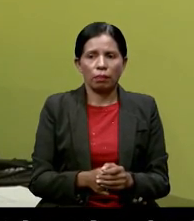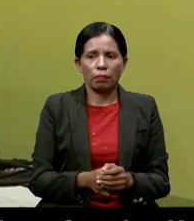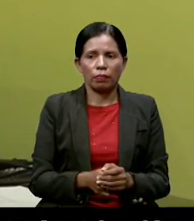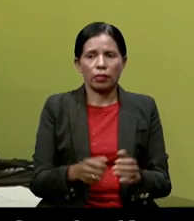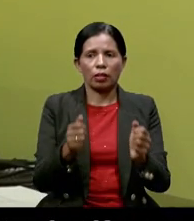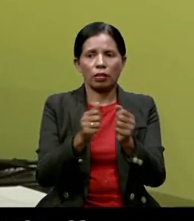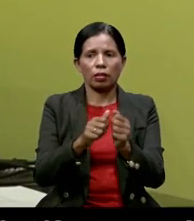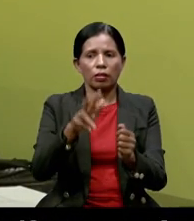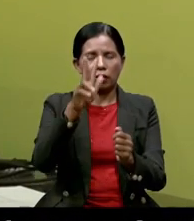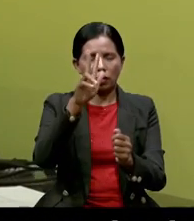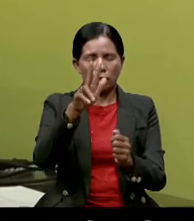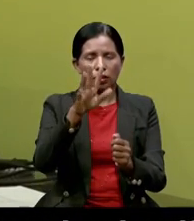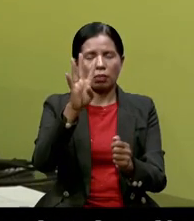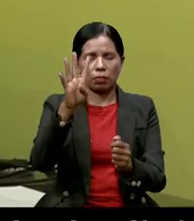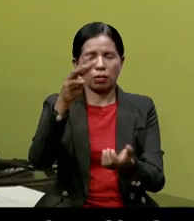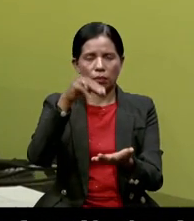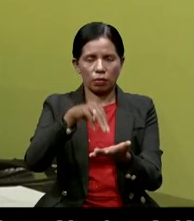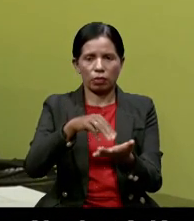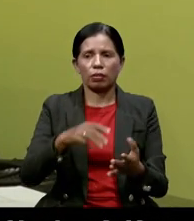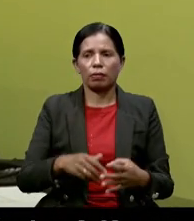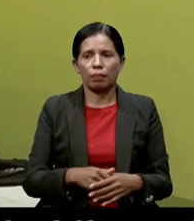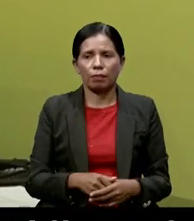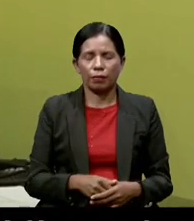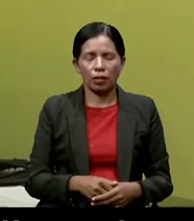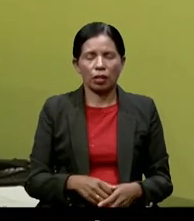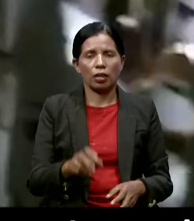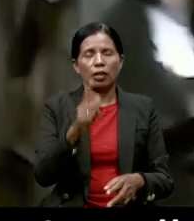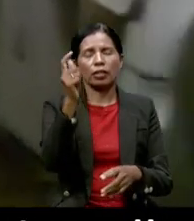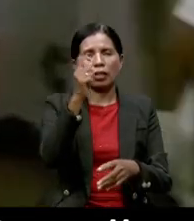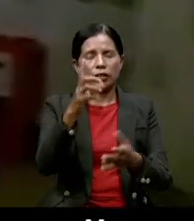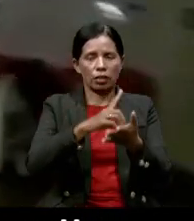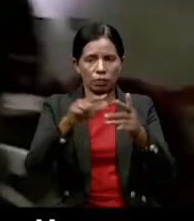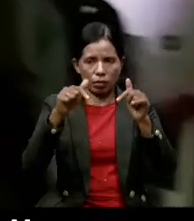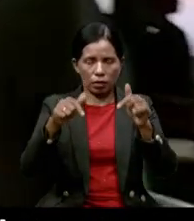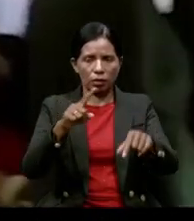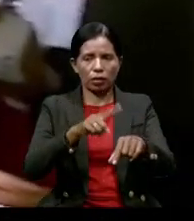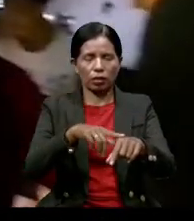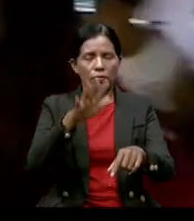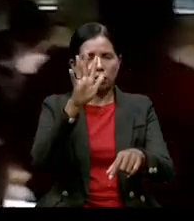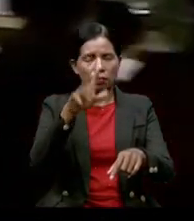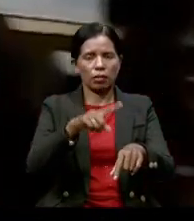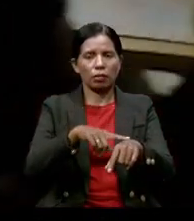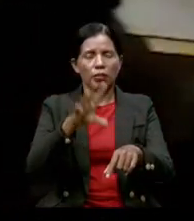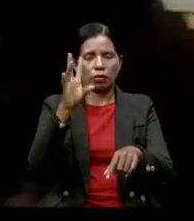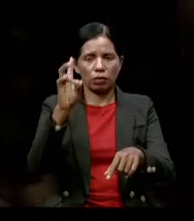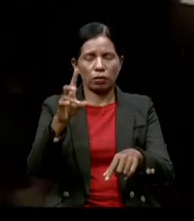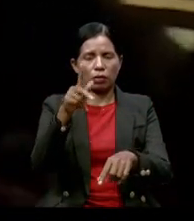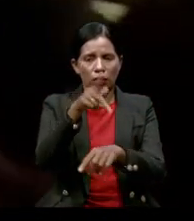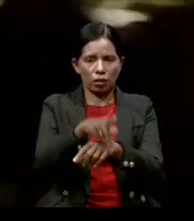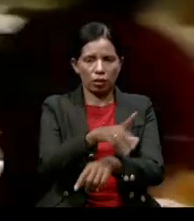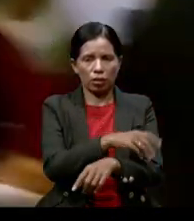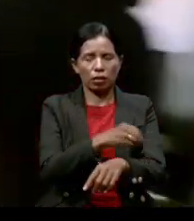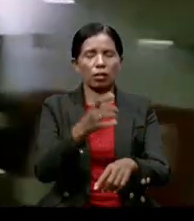de 3-4 milhões anos ne 4 milhões anos ne e a terça semana, né, mais ou menos tuco lima no tuco e tucalan, acontece eletricidade matelacan